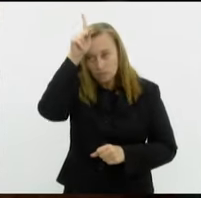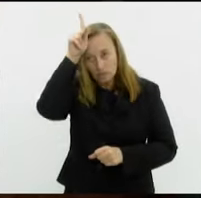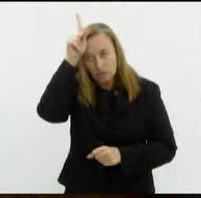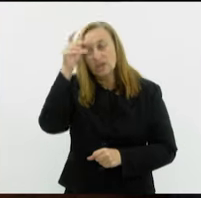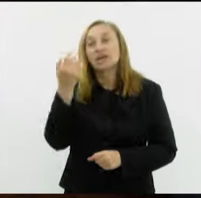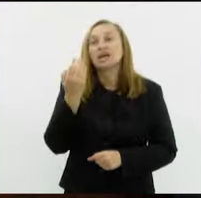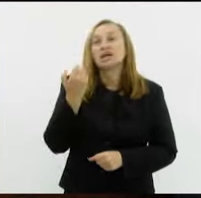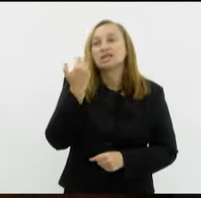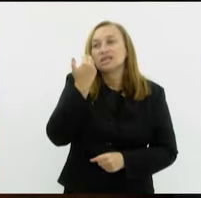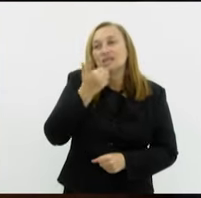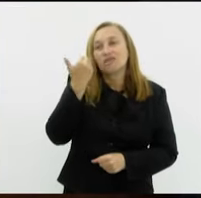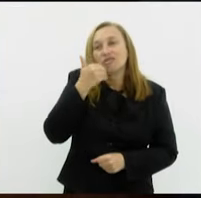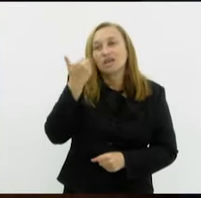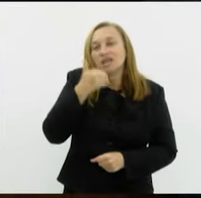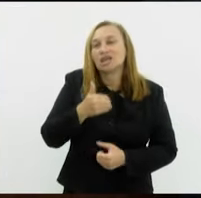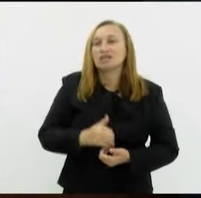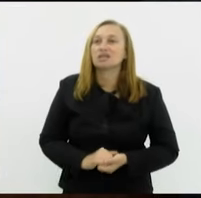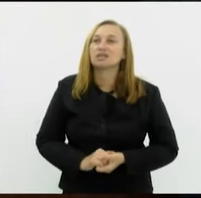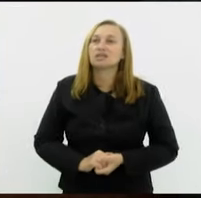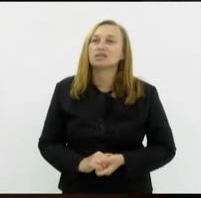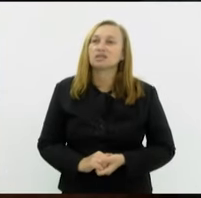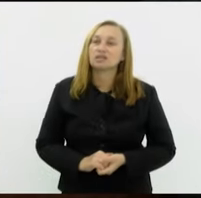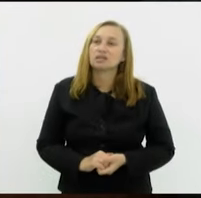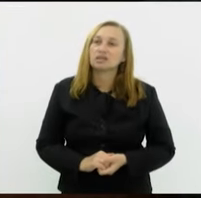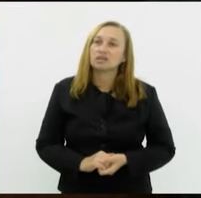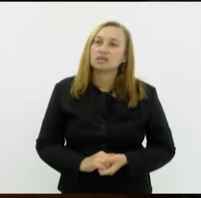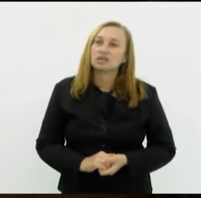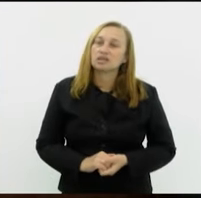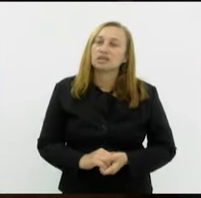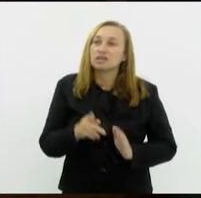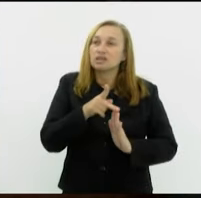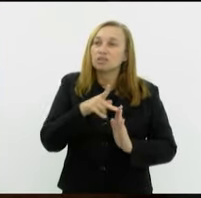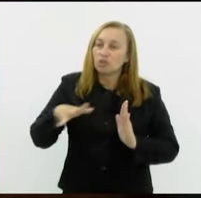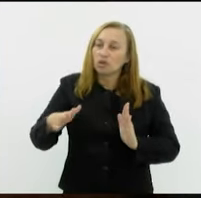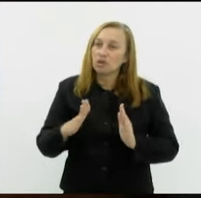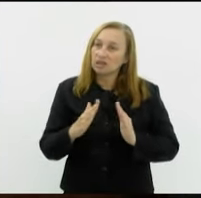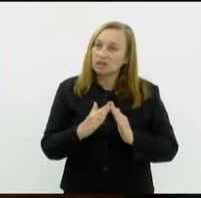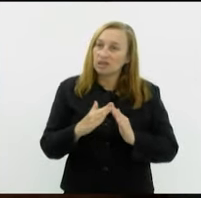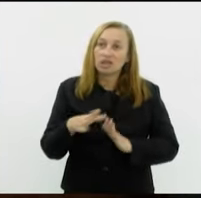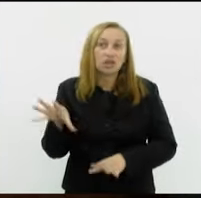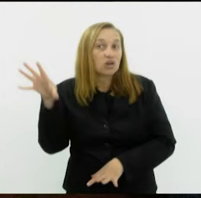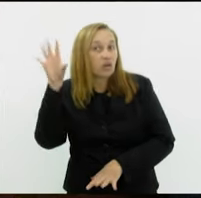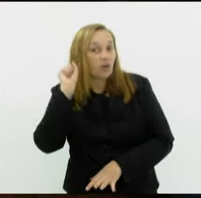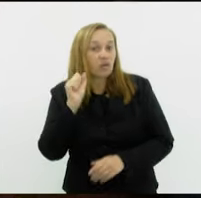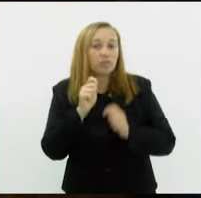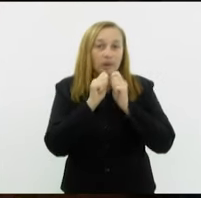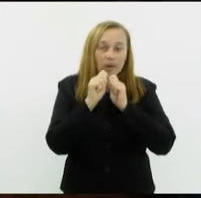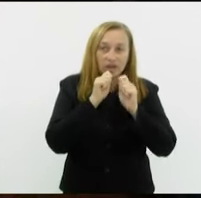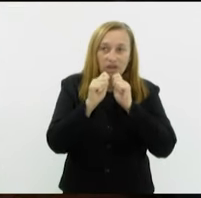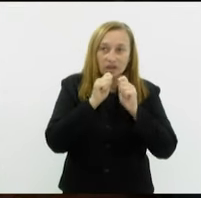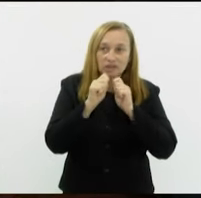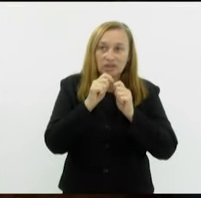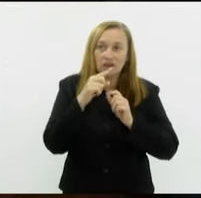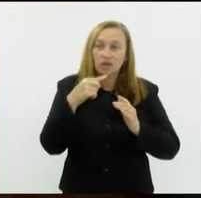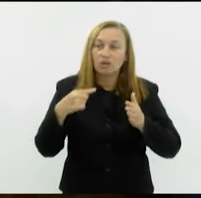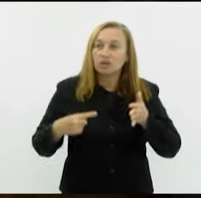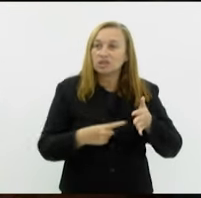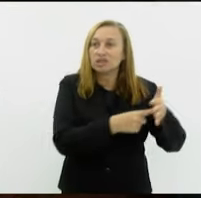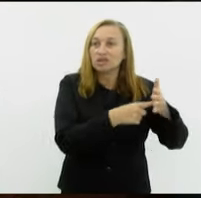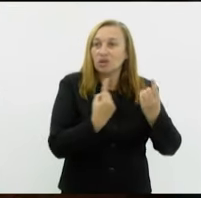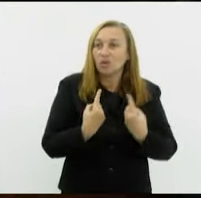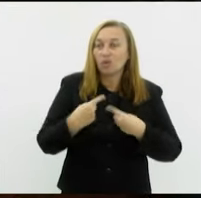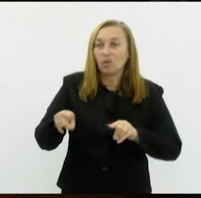a ousadia de protocolar nessa casa, e eu soube pela imprensa, uma denúncia contra